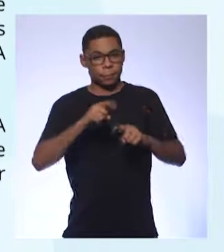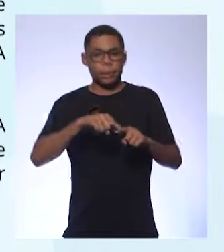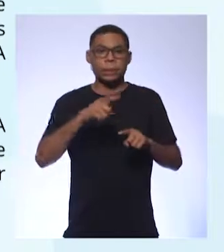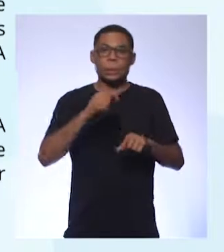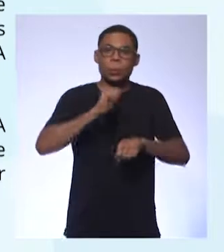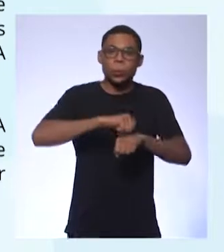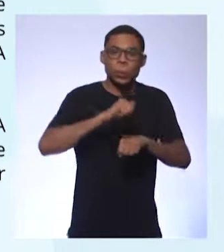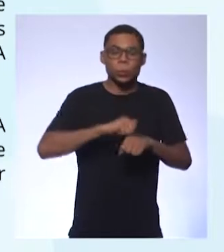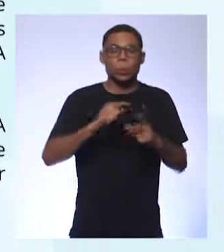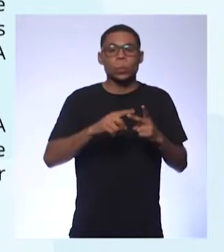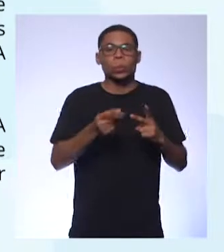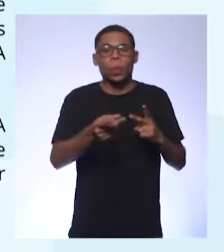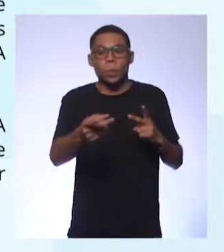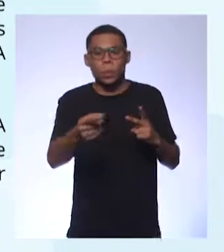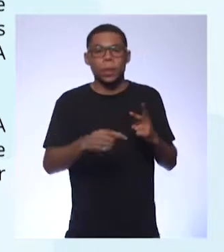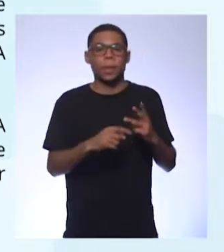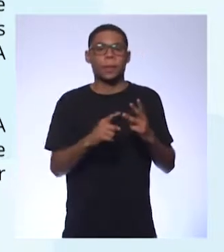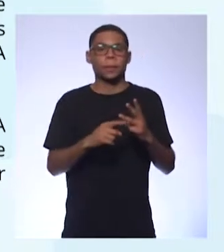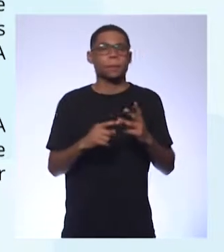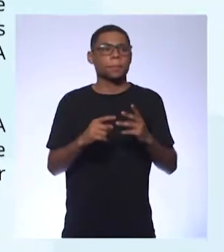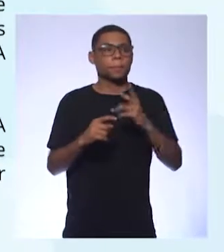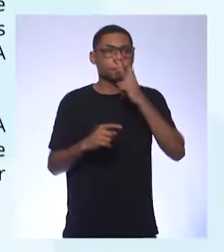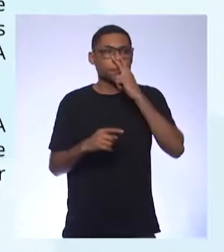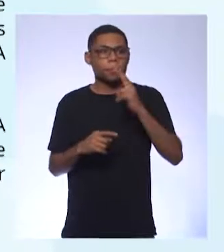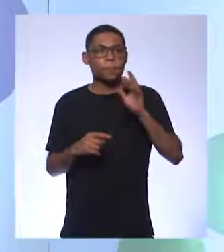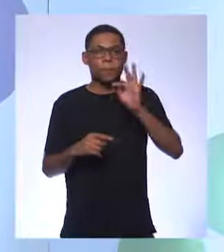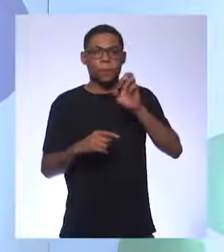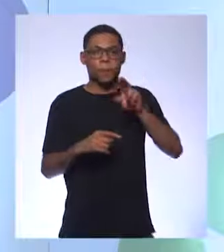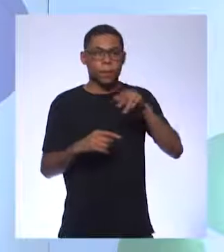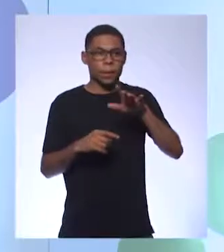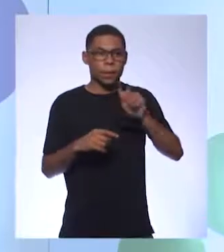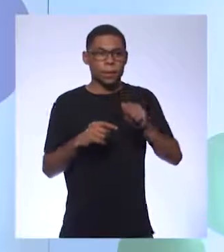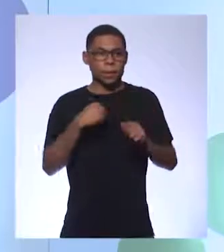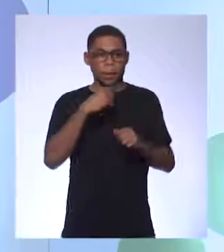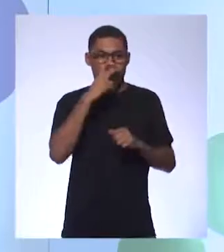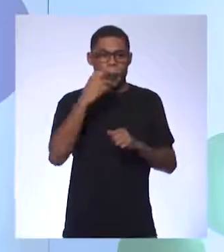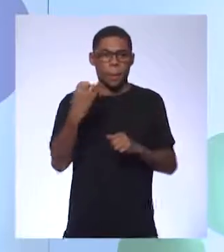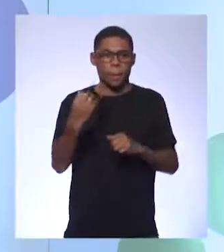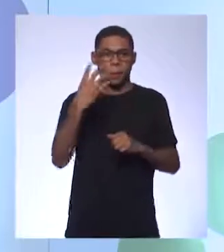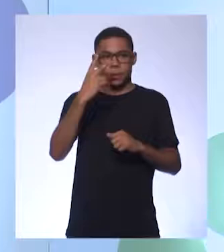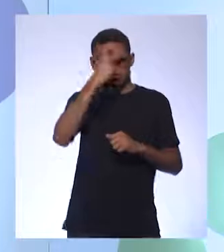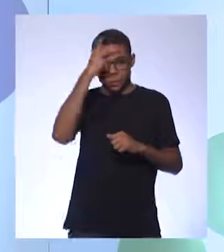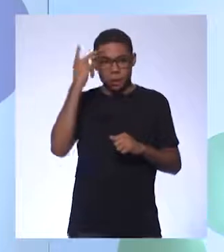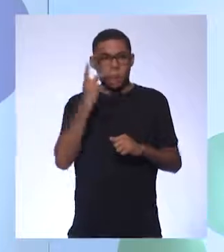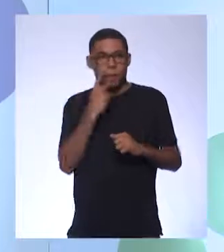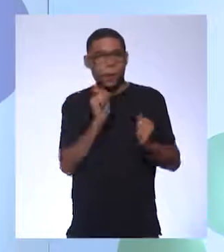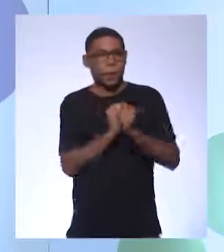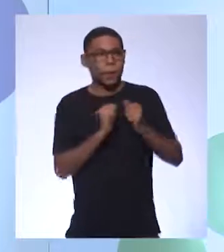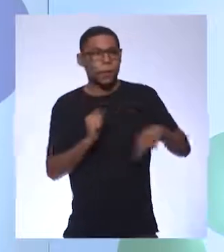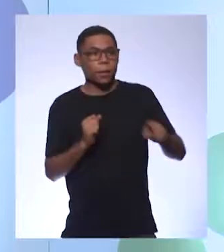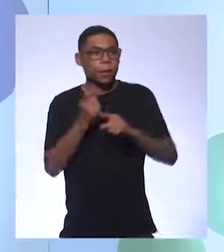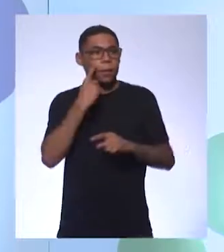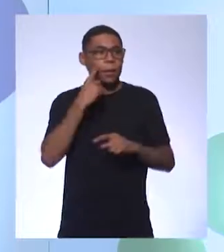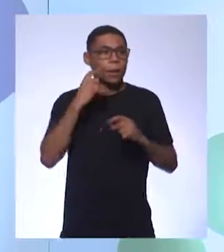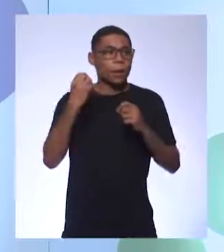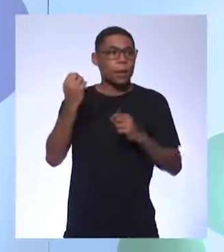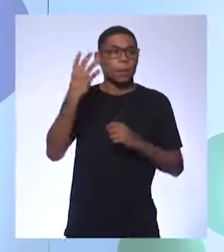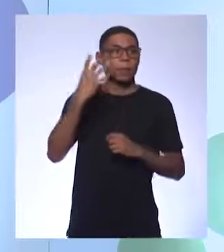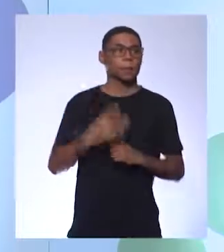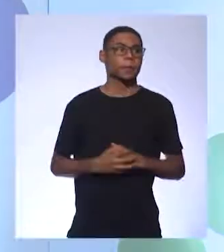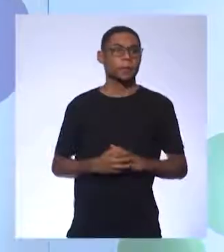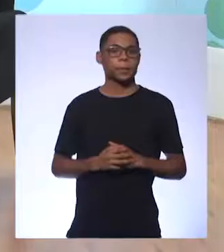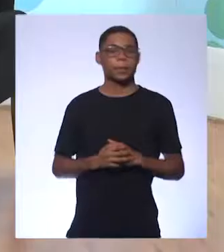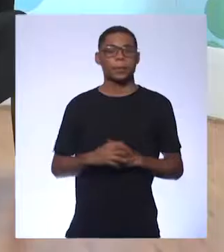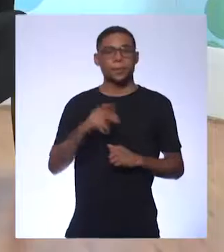resistência, durabilidade. Professora Fernanda, apareceu alguém para falar conosco. Eba! Olha lá.